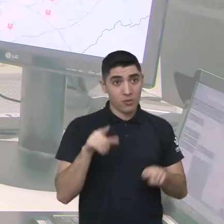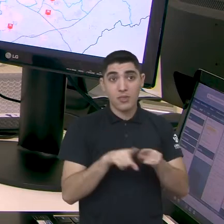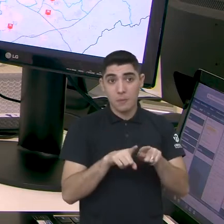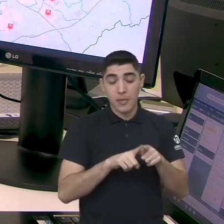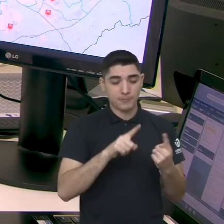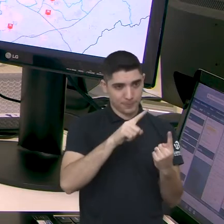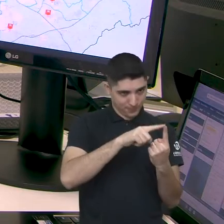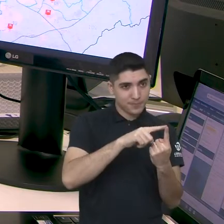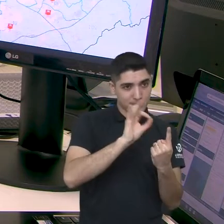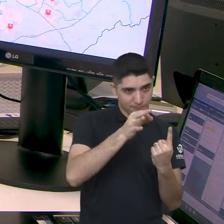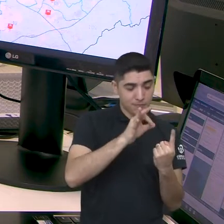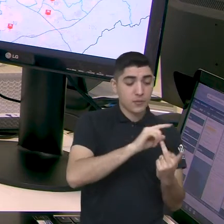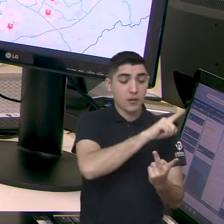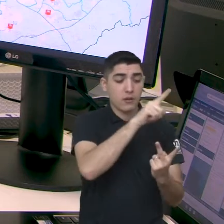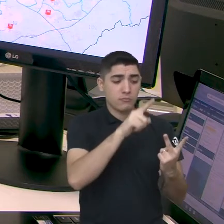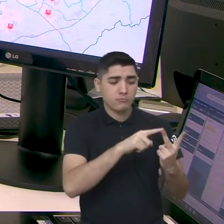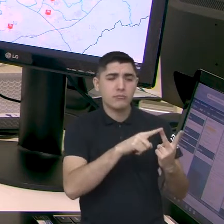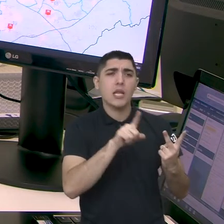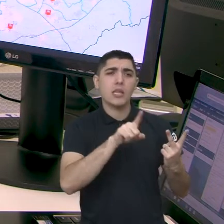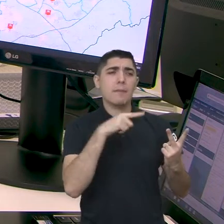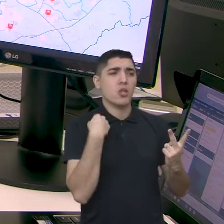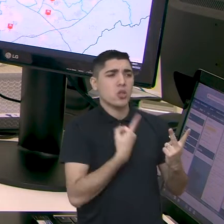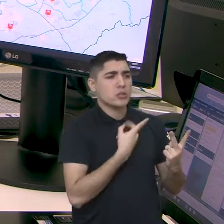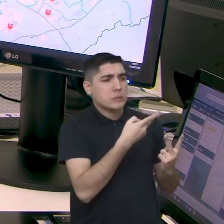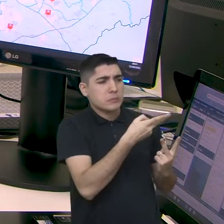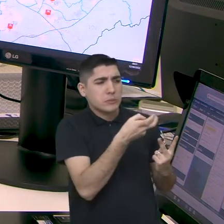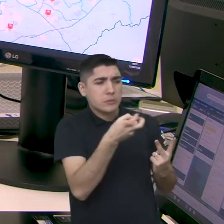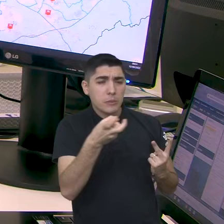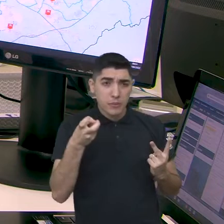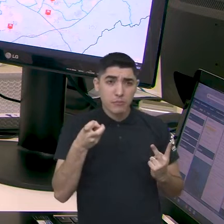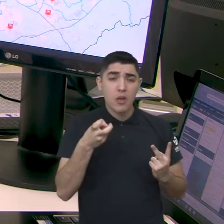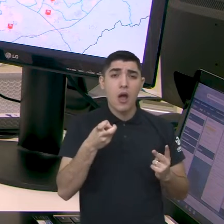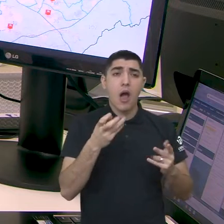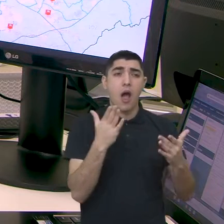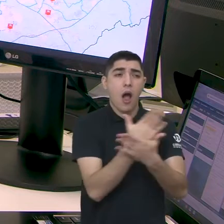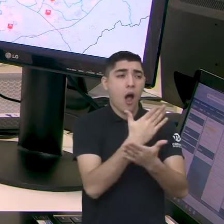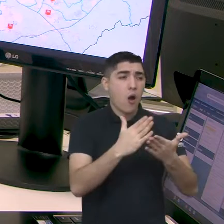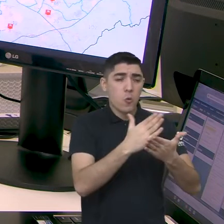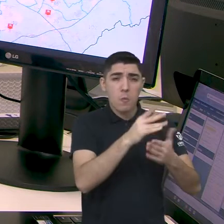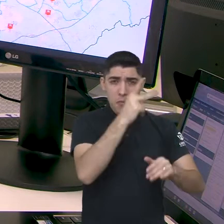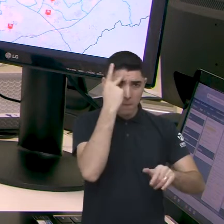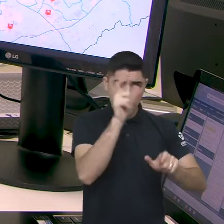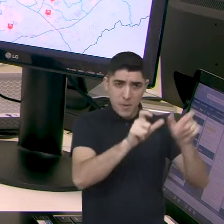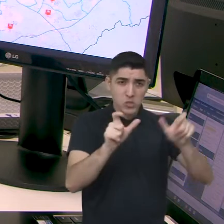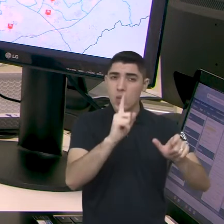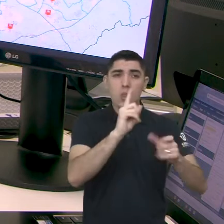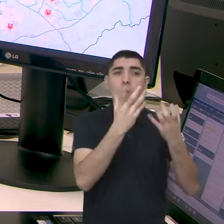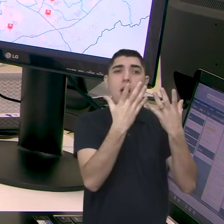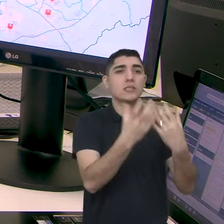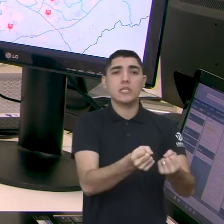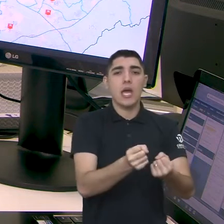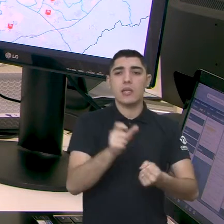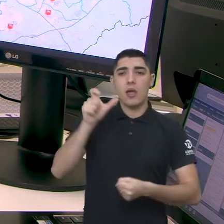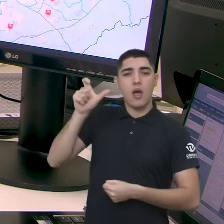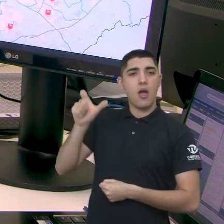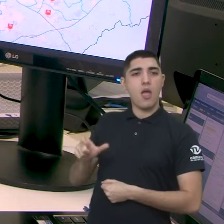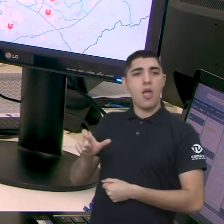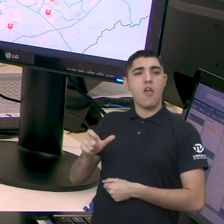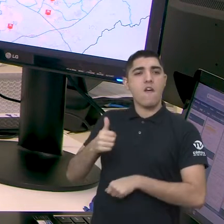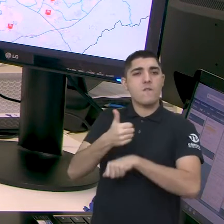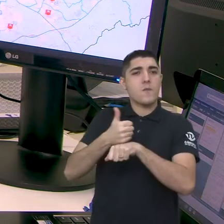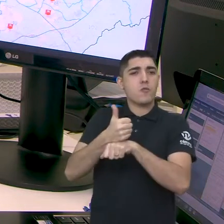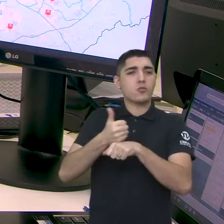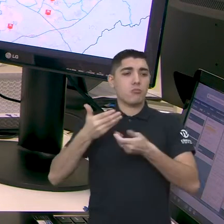matar. Além disso, infelizmente, notamos também alguma resistência da população em receber a visita dos agentes de